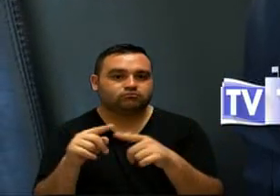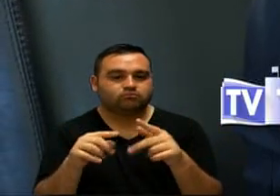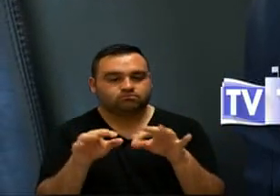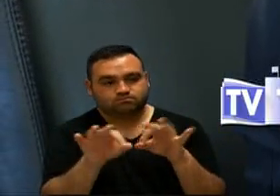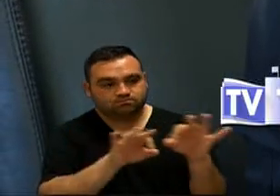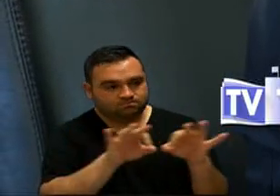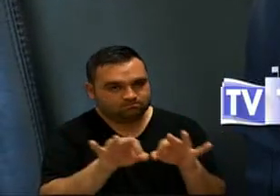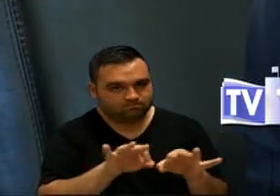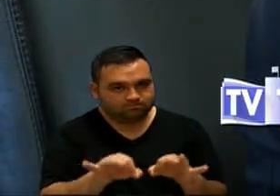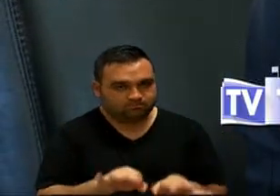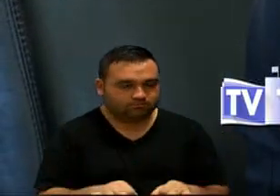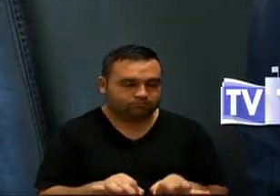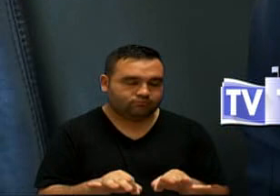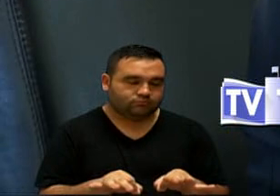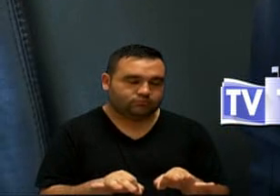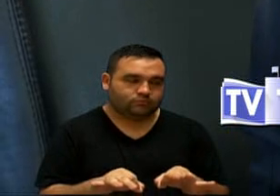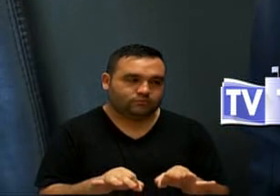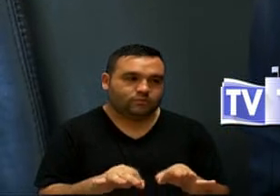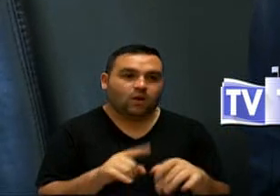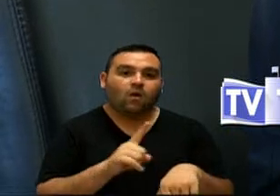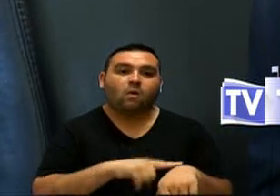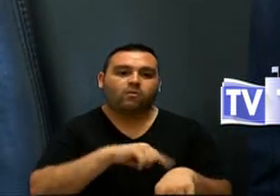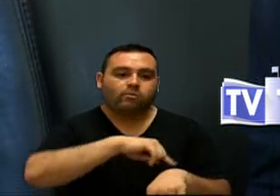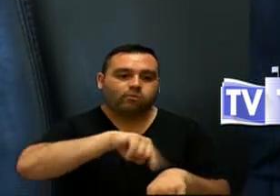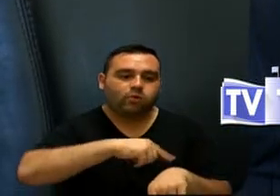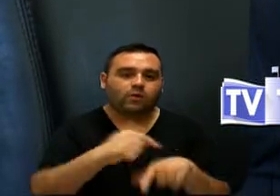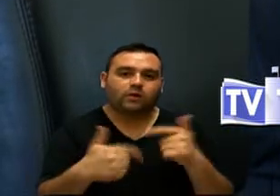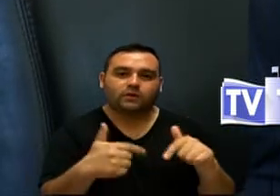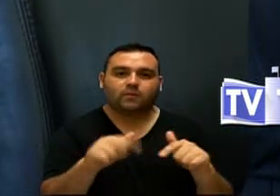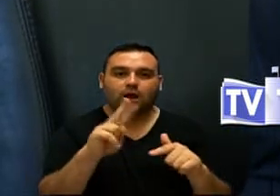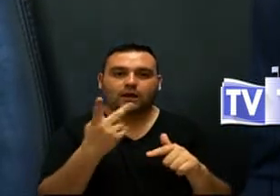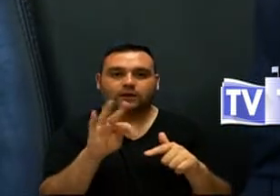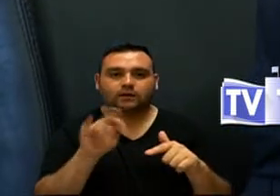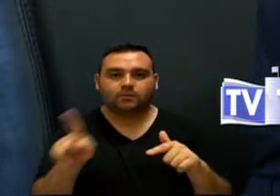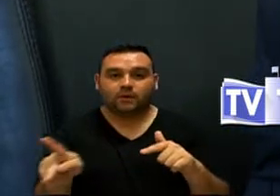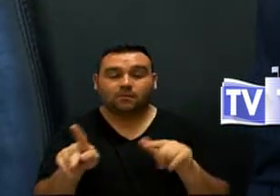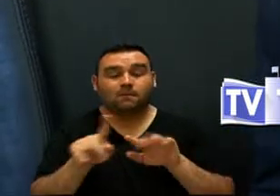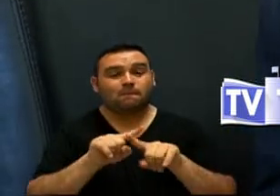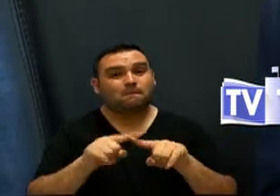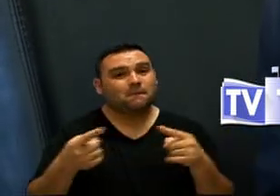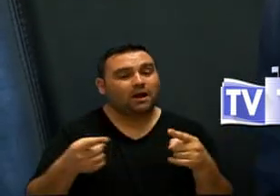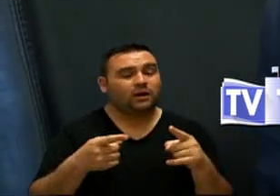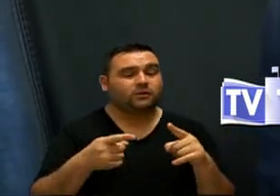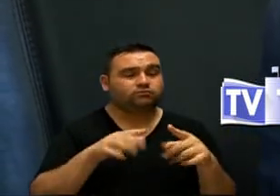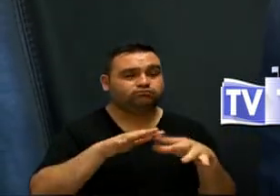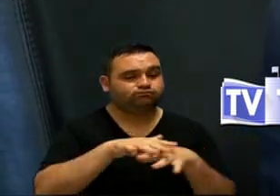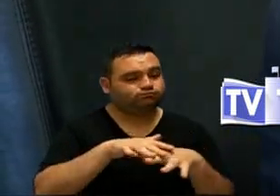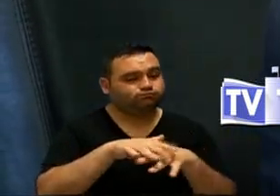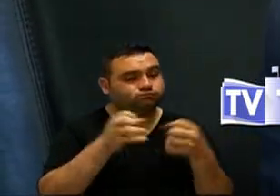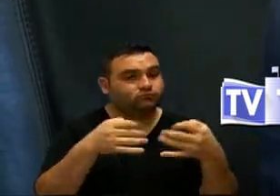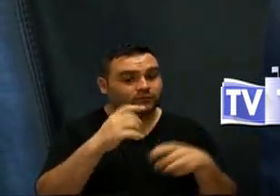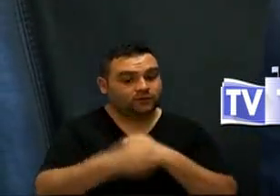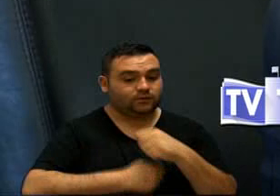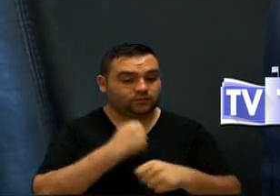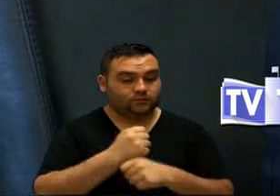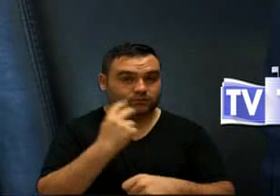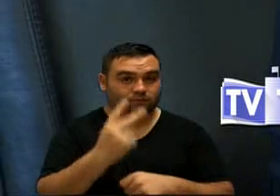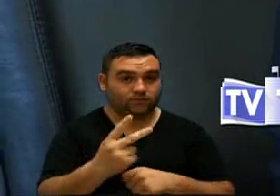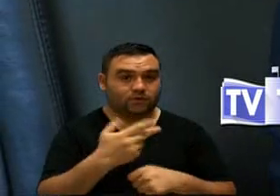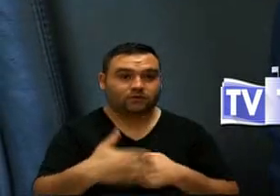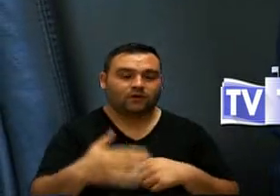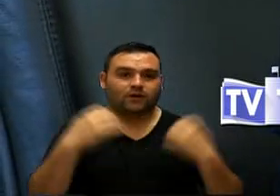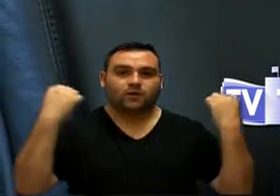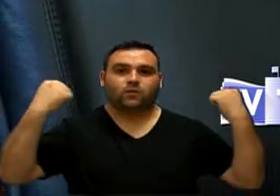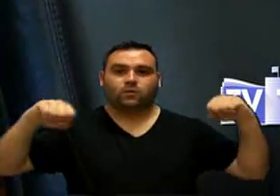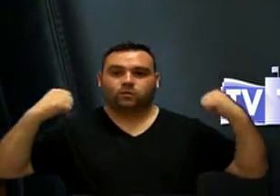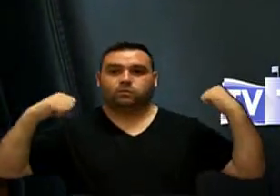ajusta a hora trabalhada do HTP, mas a grade prevê que daqui a 2 anos vai ter educação